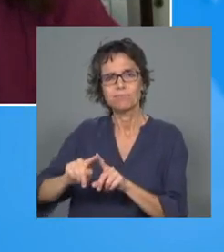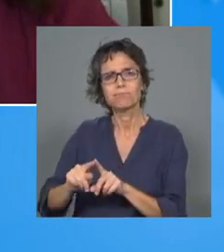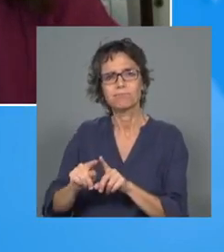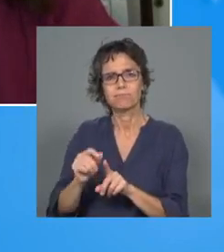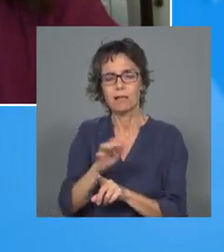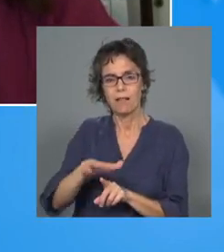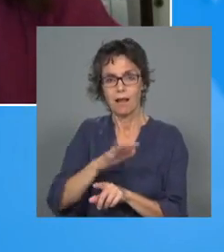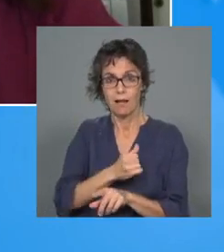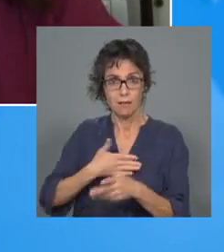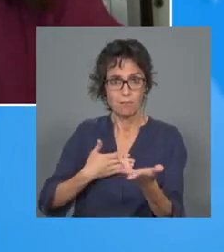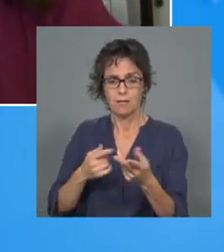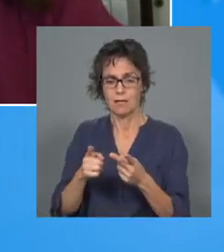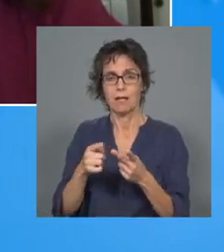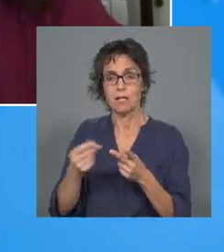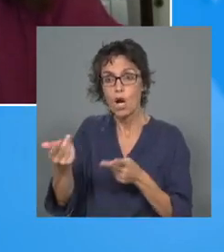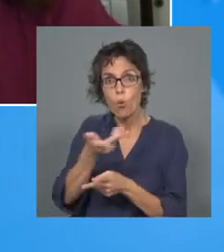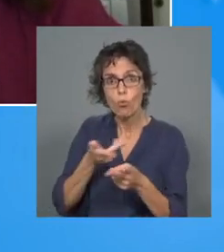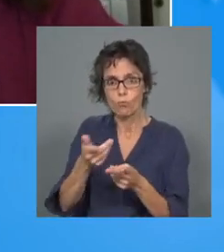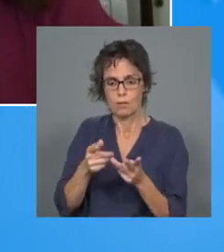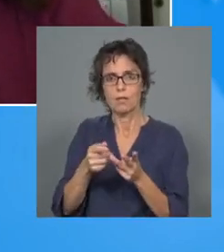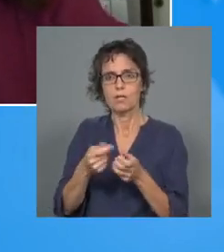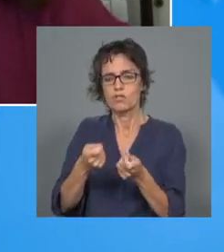empresarial, da análise económica, da gestão?